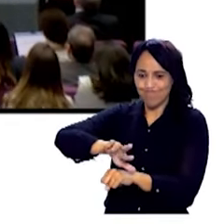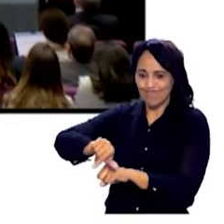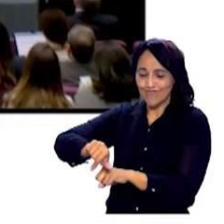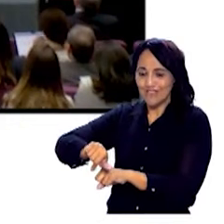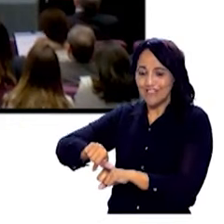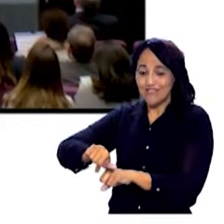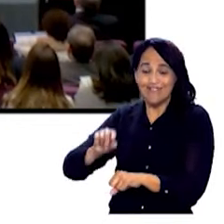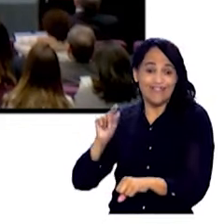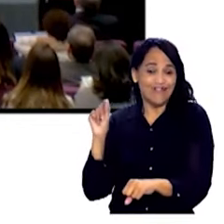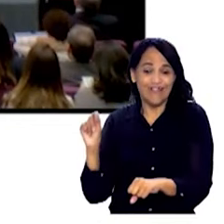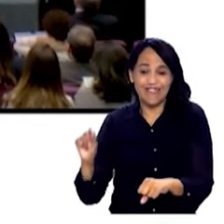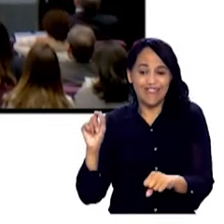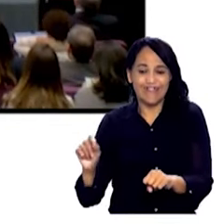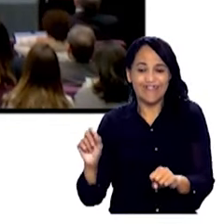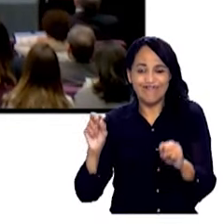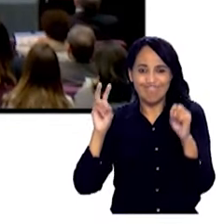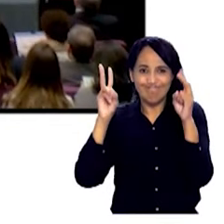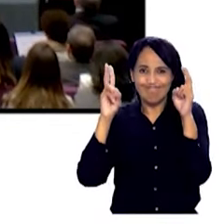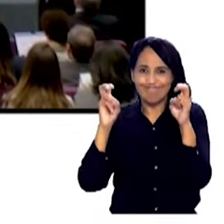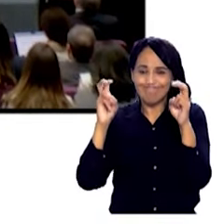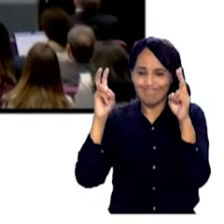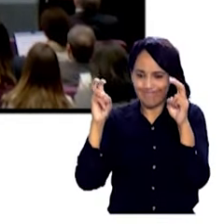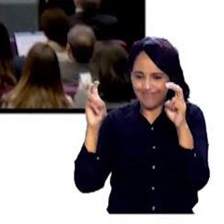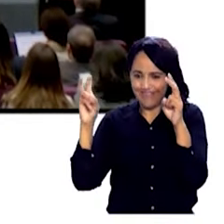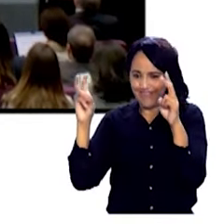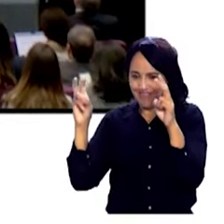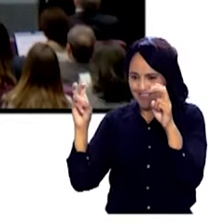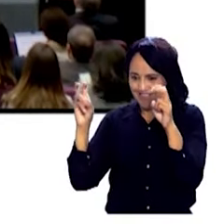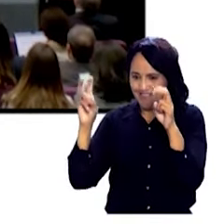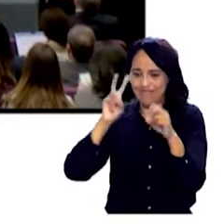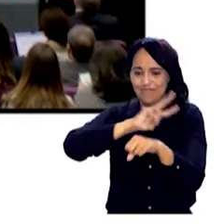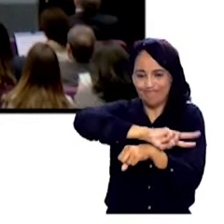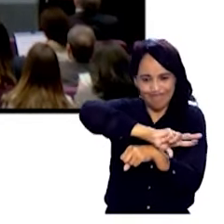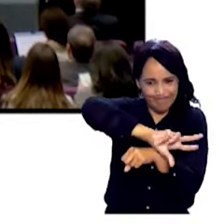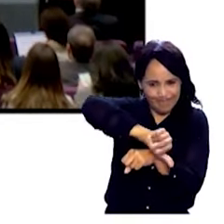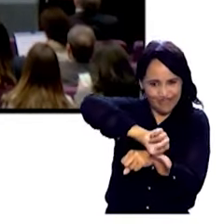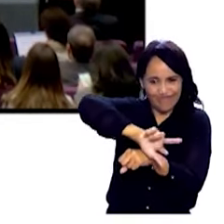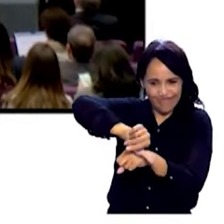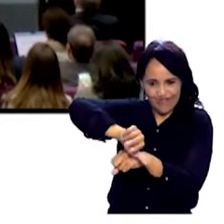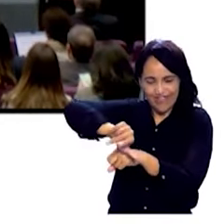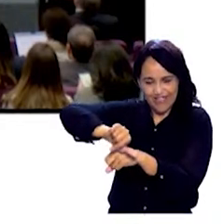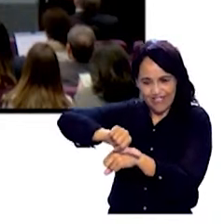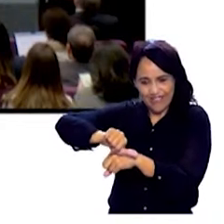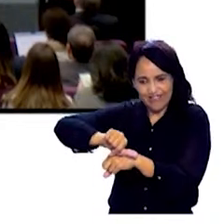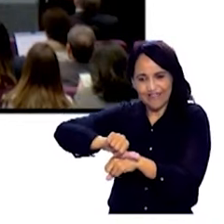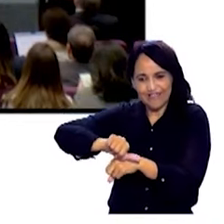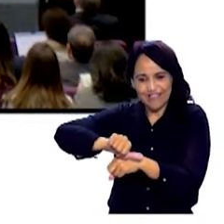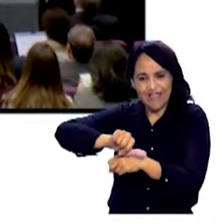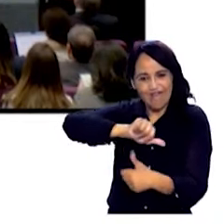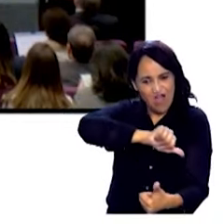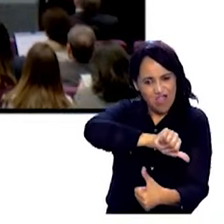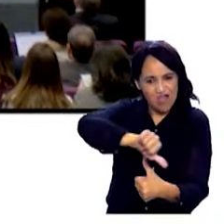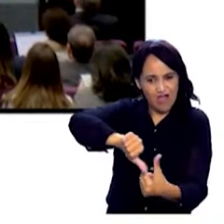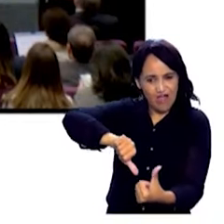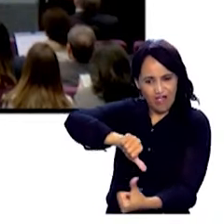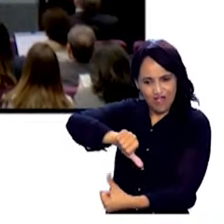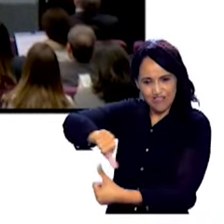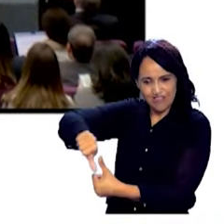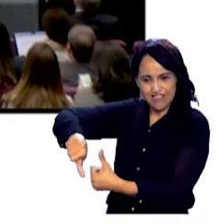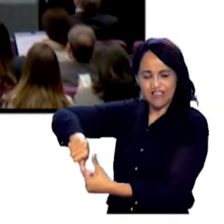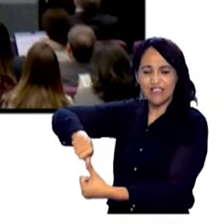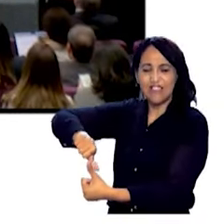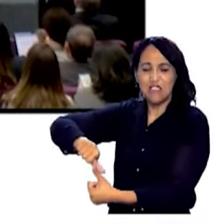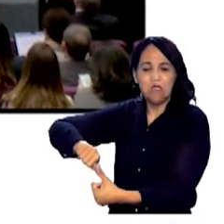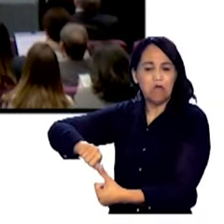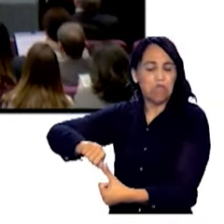nações Escócia País de Gales eh Inglaterra Irlanda do Norte e outras ficassem presas nas suas eh nos seus nas